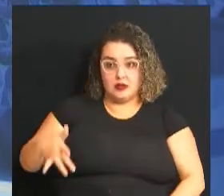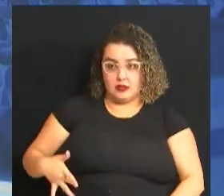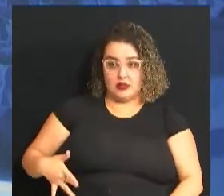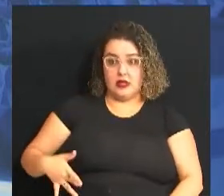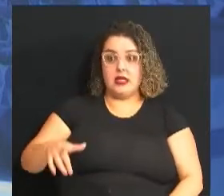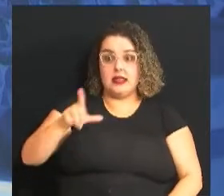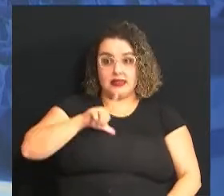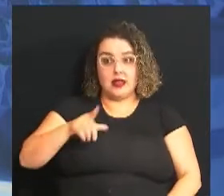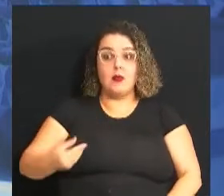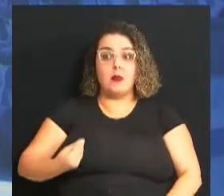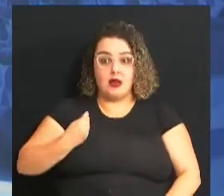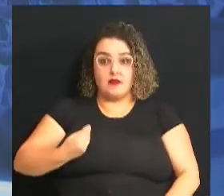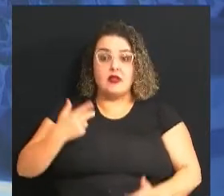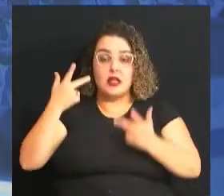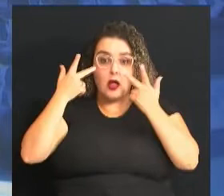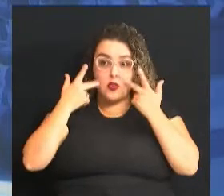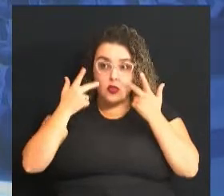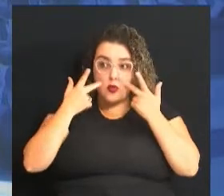vida normal?